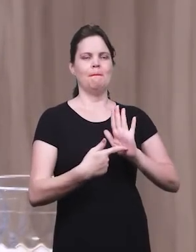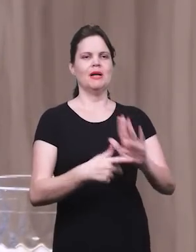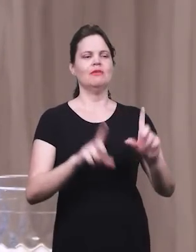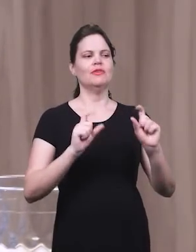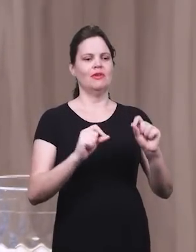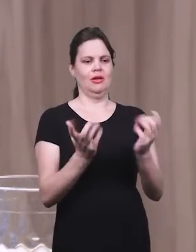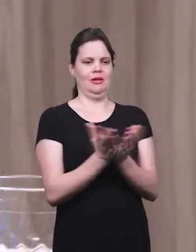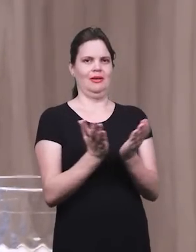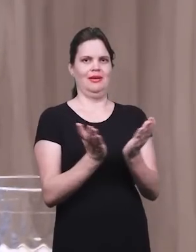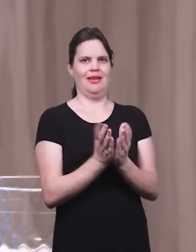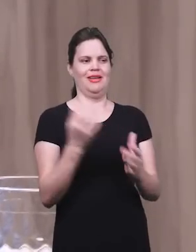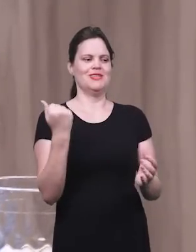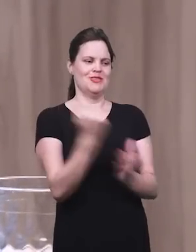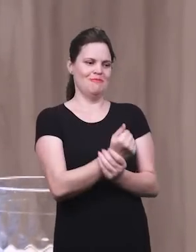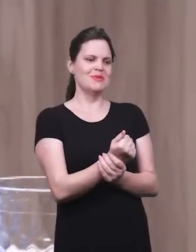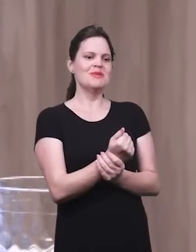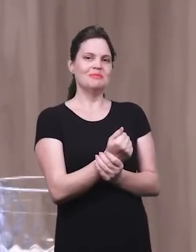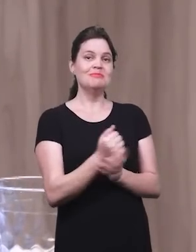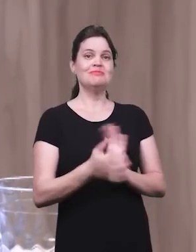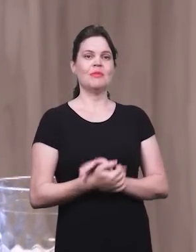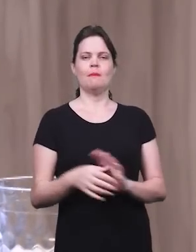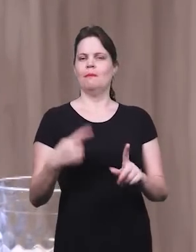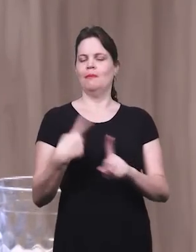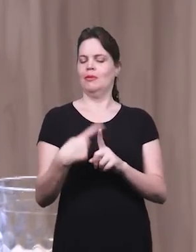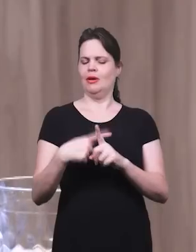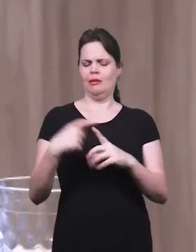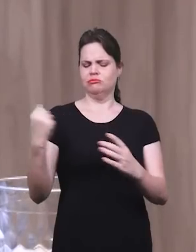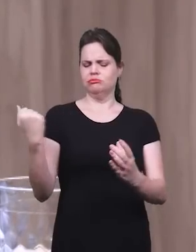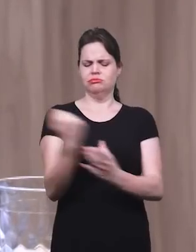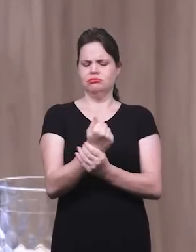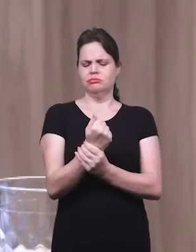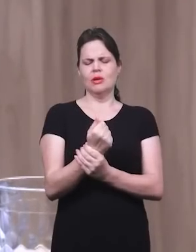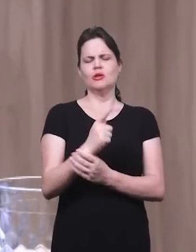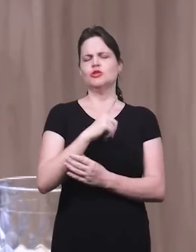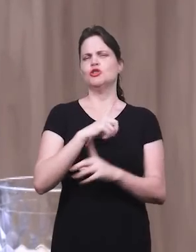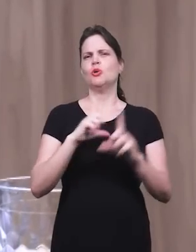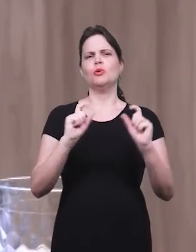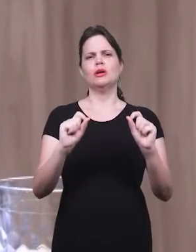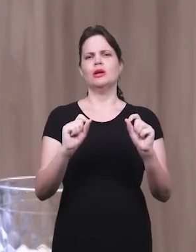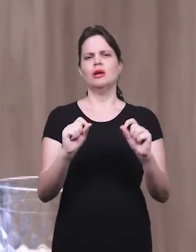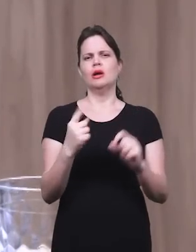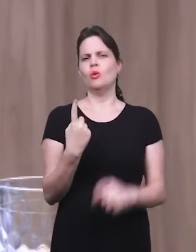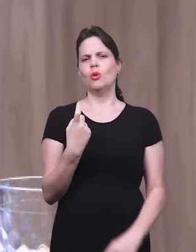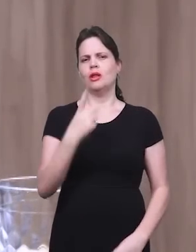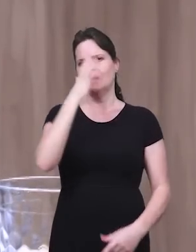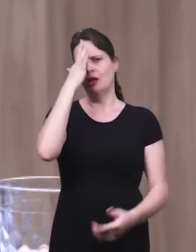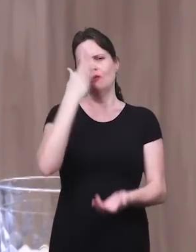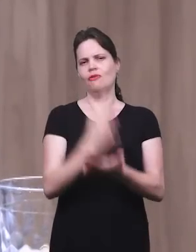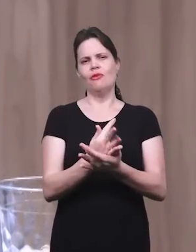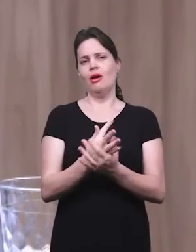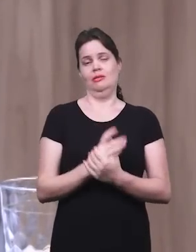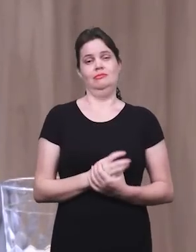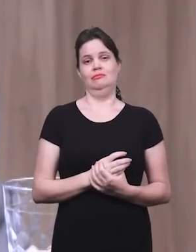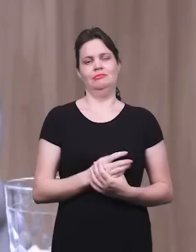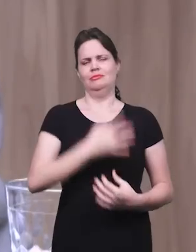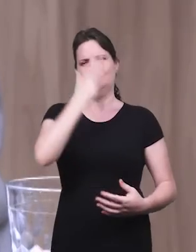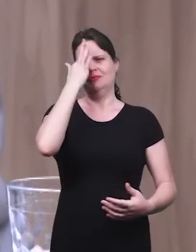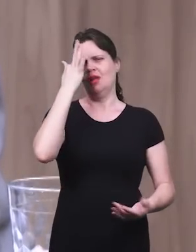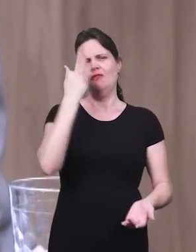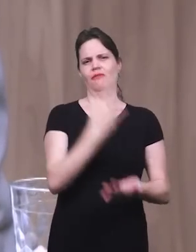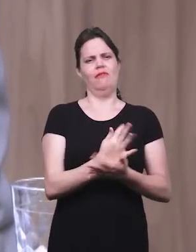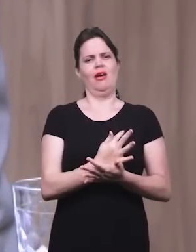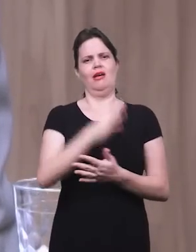Abraão, né? A única coisa que Abraão tinha foi fé na palavra do